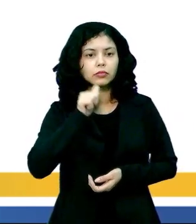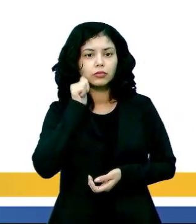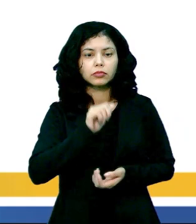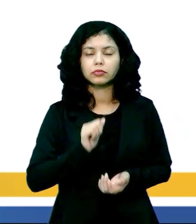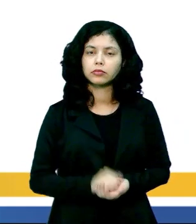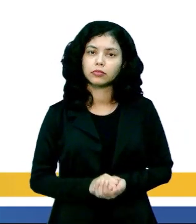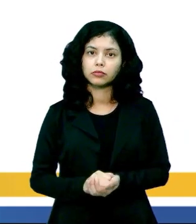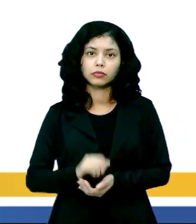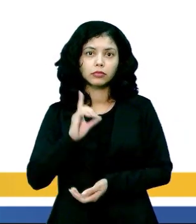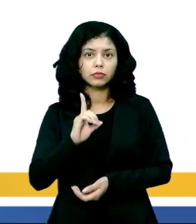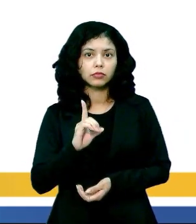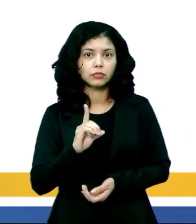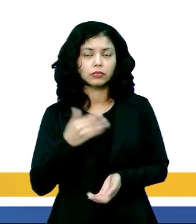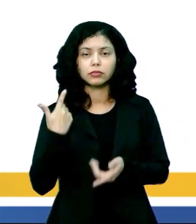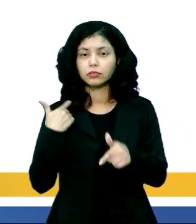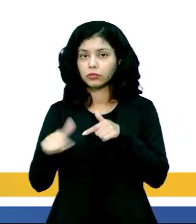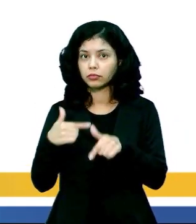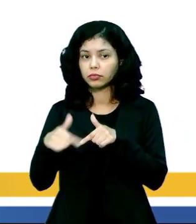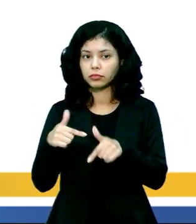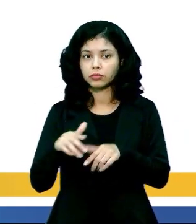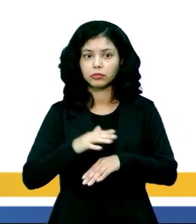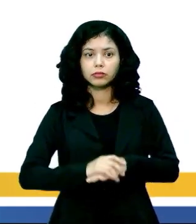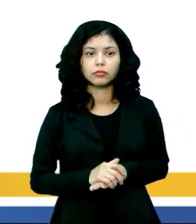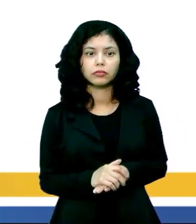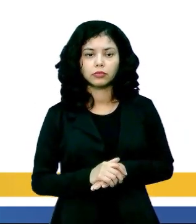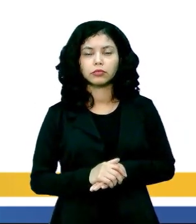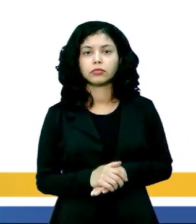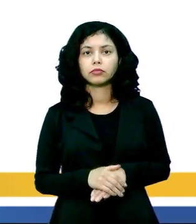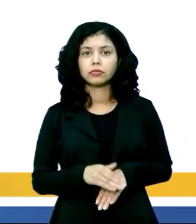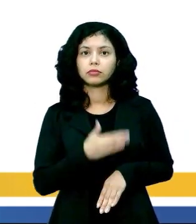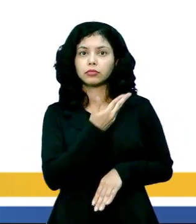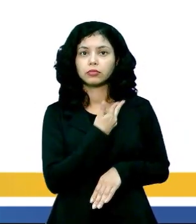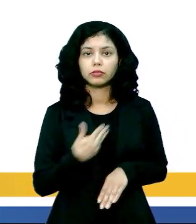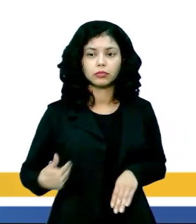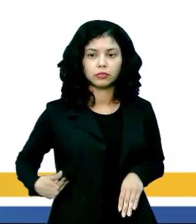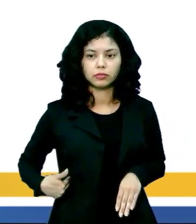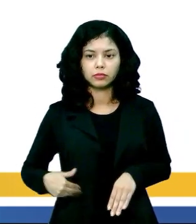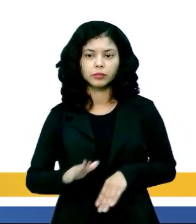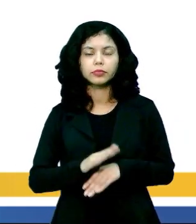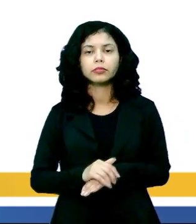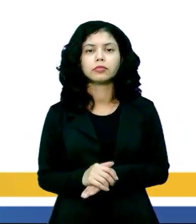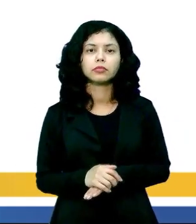C, feminista. Letra D, operário. Letra E,